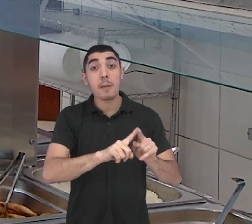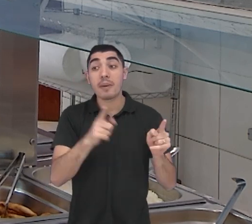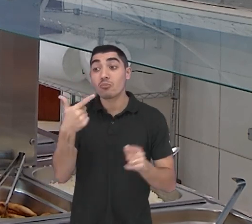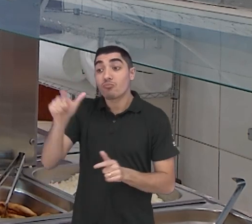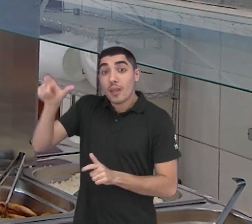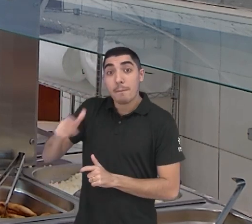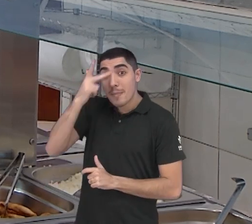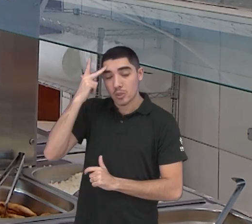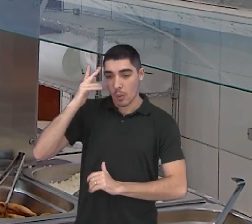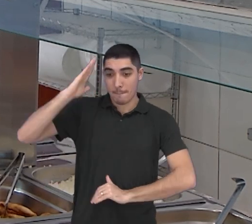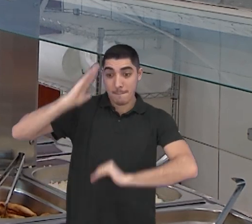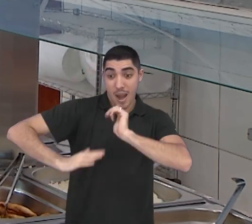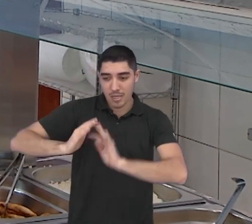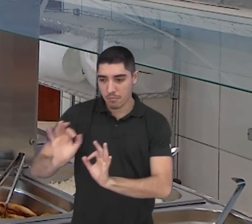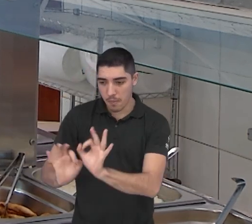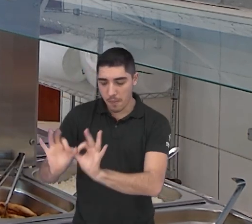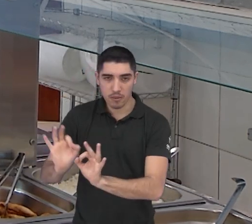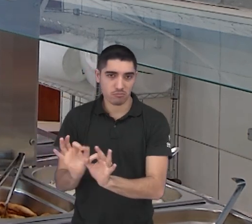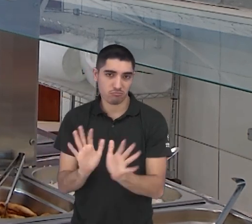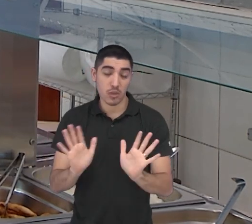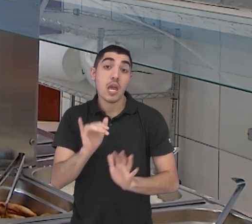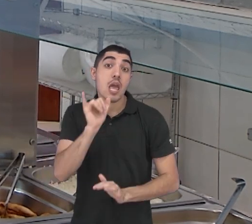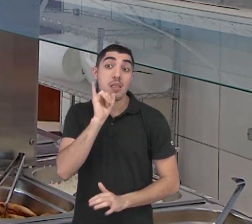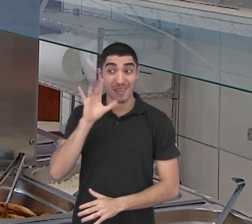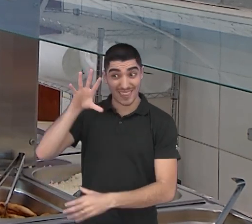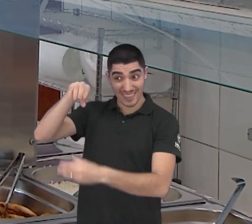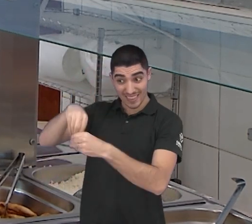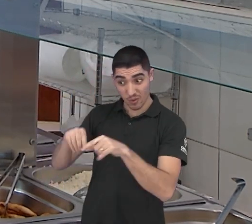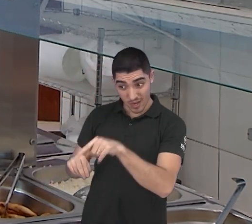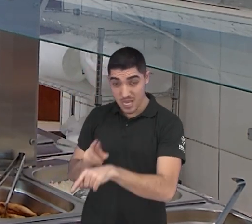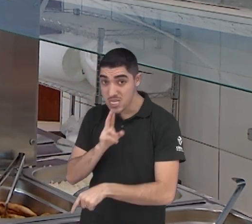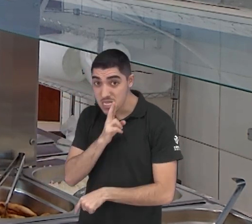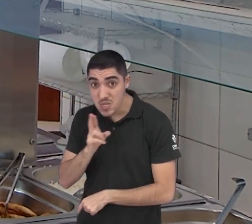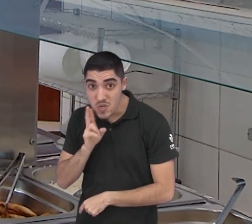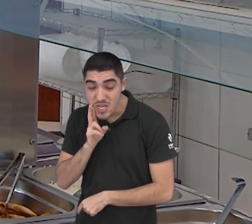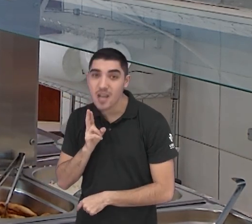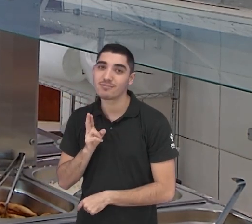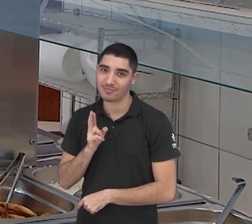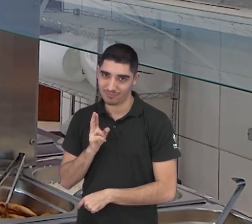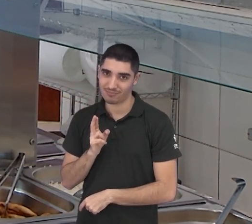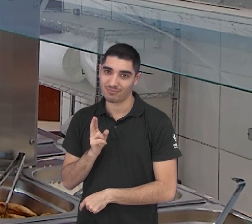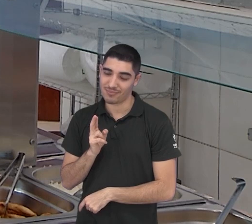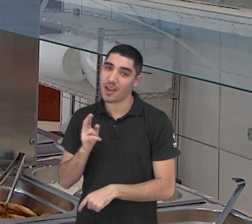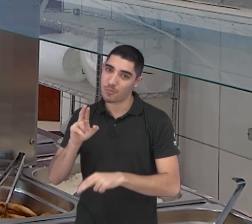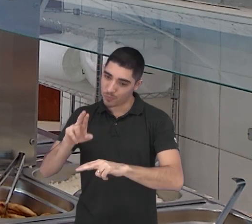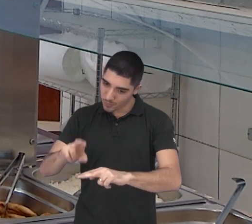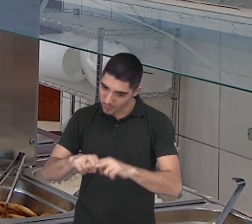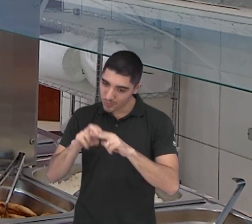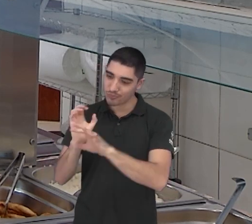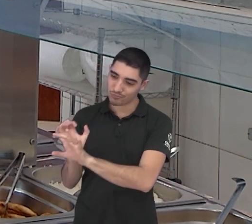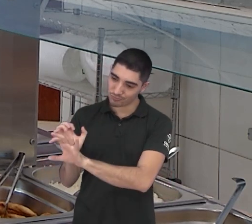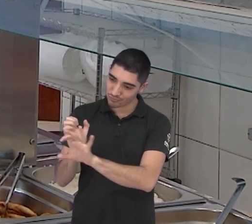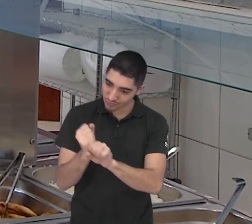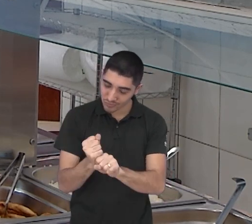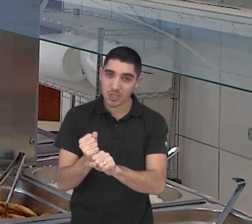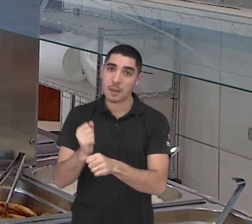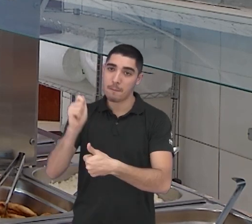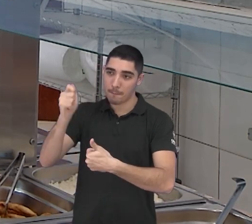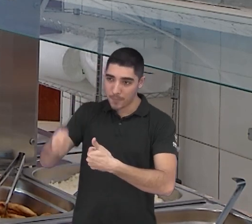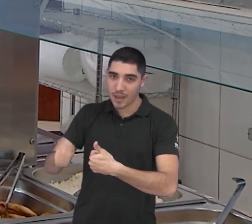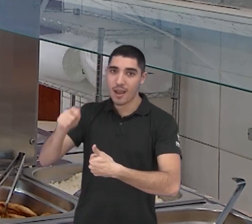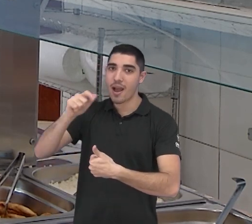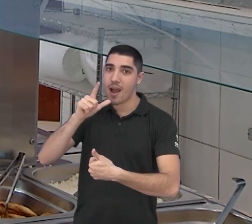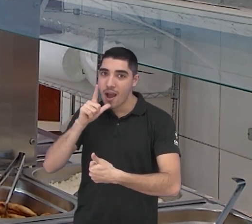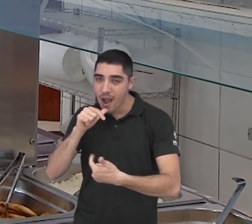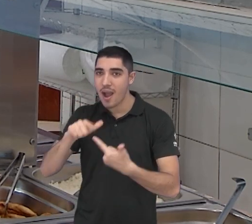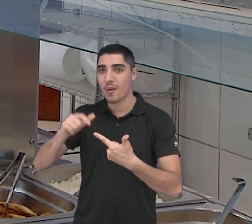bastante. E quando você come fora, então, num restaurante, né, isso tudo vai ter que estar agregado aí aos custos, né?